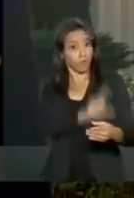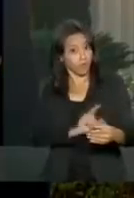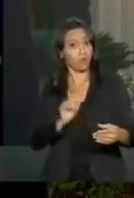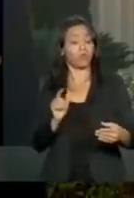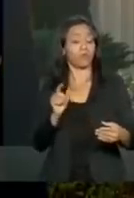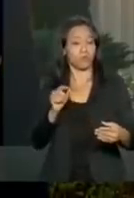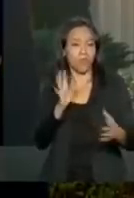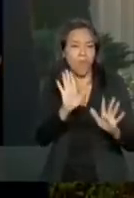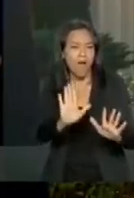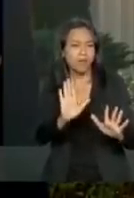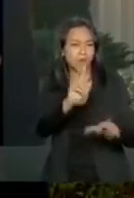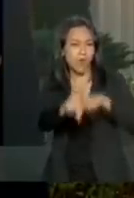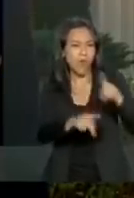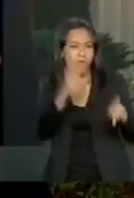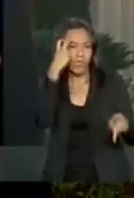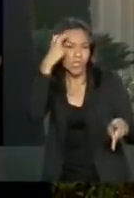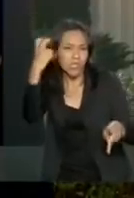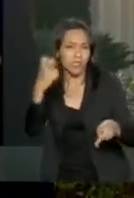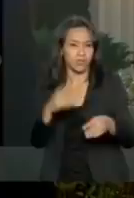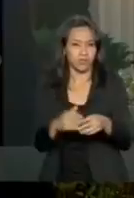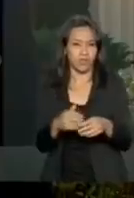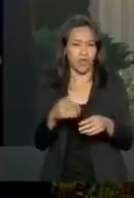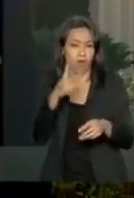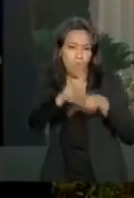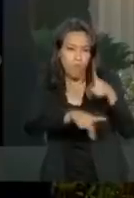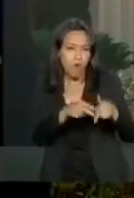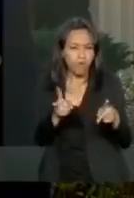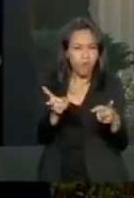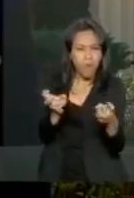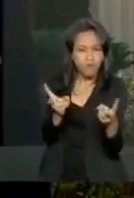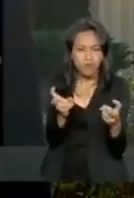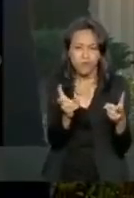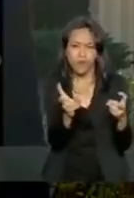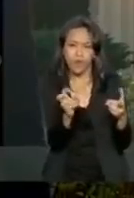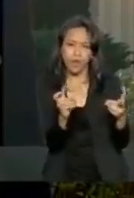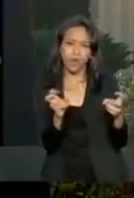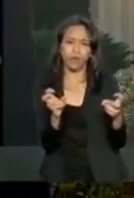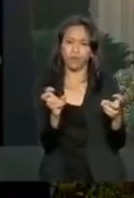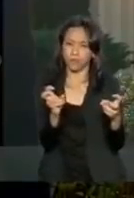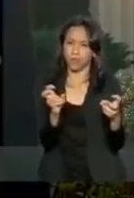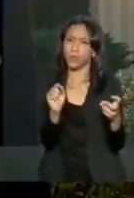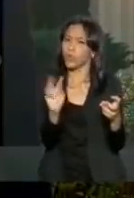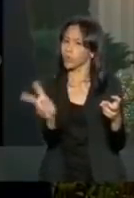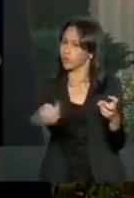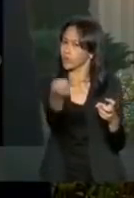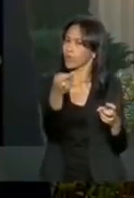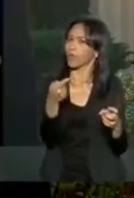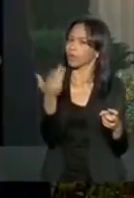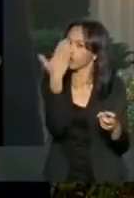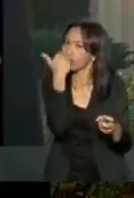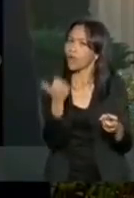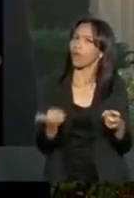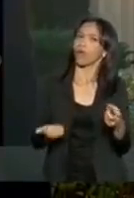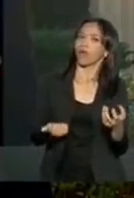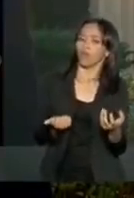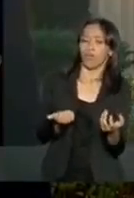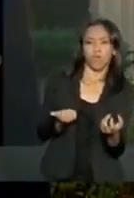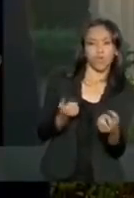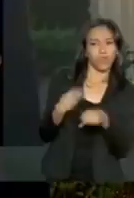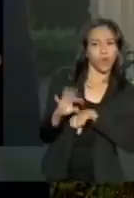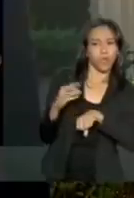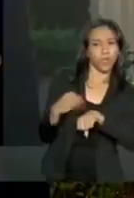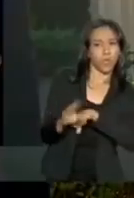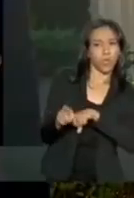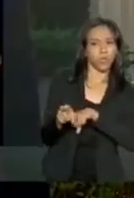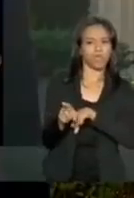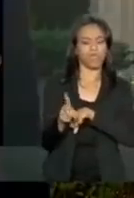povo é inteligente, as pessoas entendem o que está acontecendo, conseguem processar, filtrar todas aquelas informações que estão